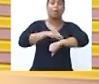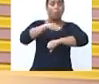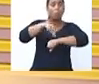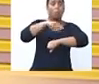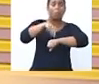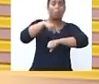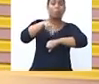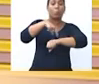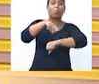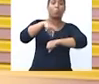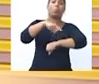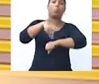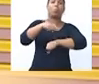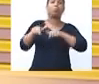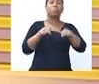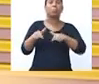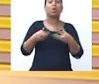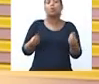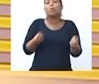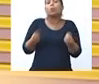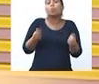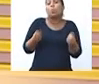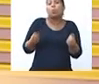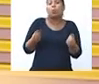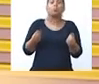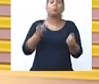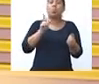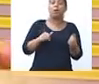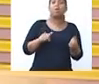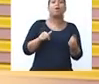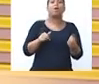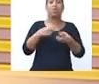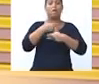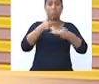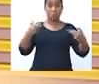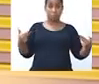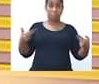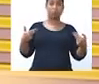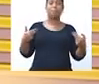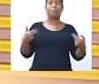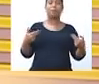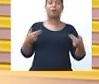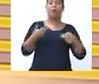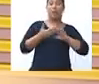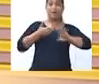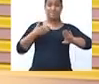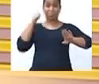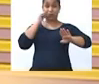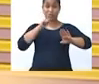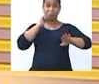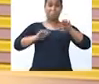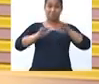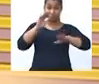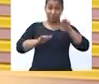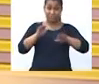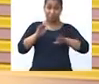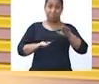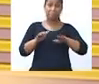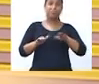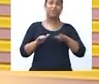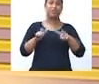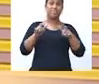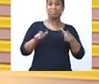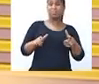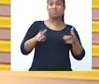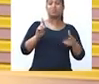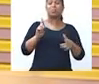de dedicação. Como é que fica? De alguma forma, esse tipo de situação afasta a mulher, talvez, desse, em vez